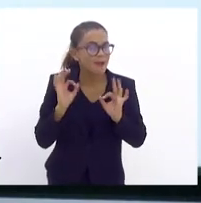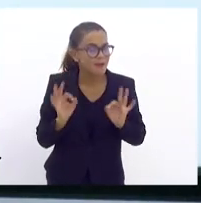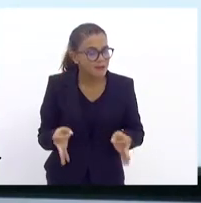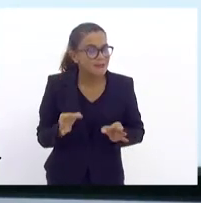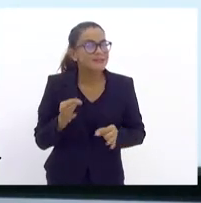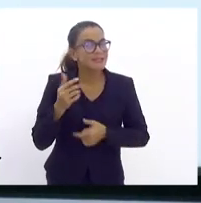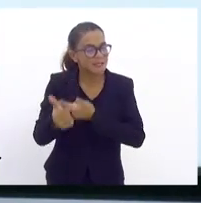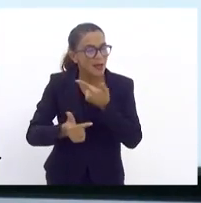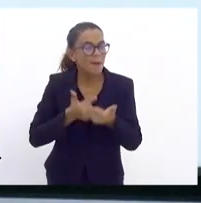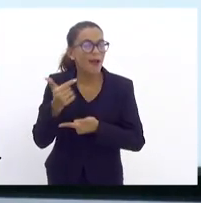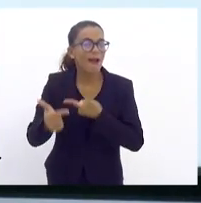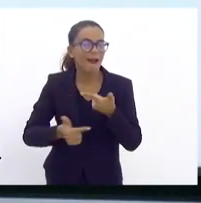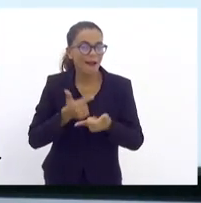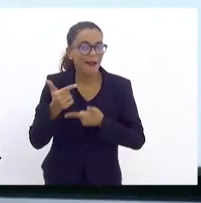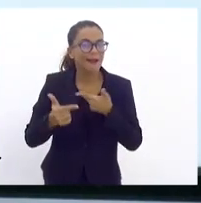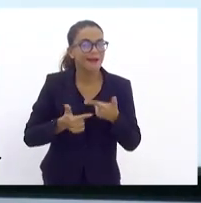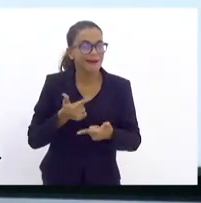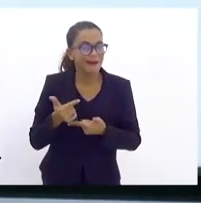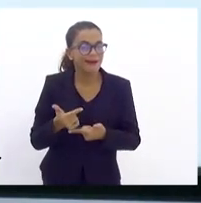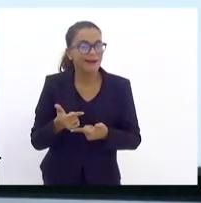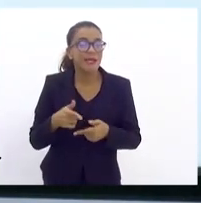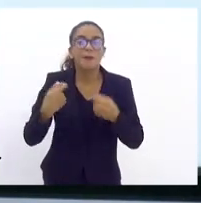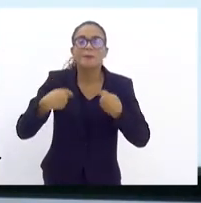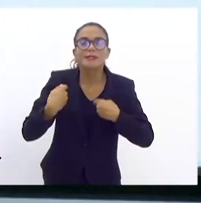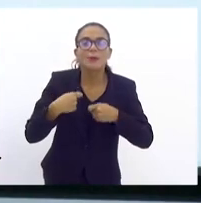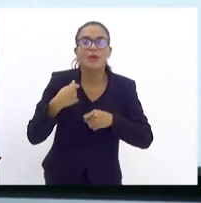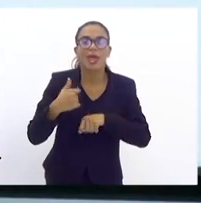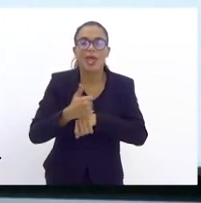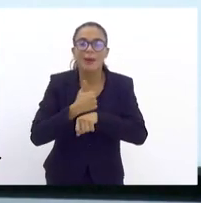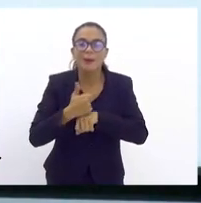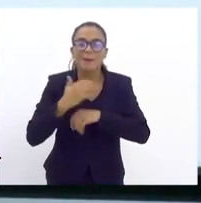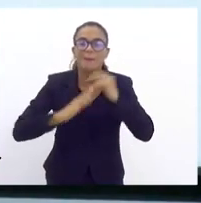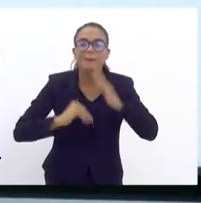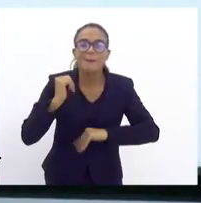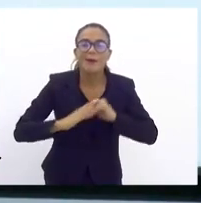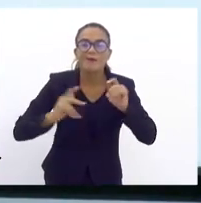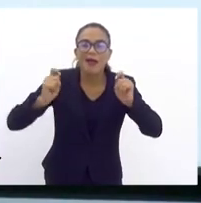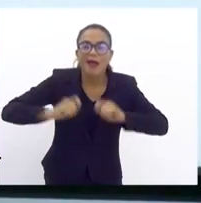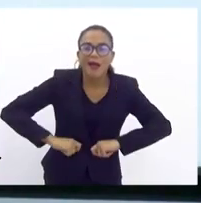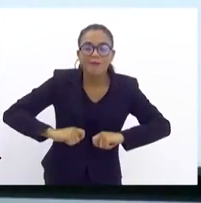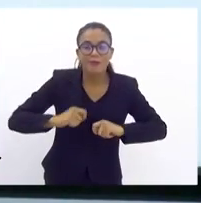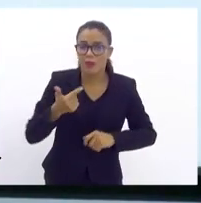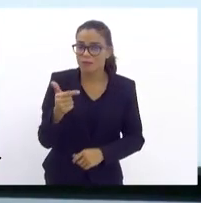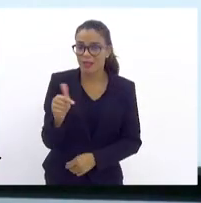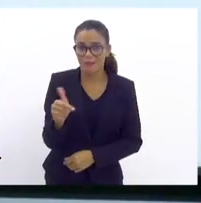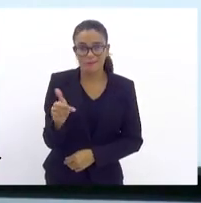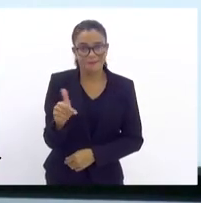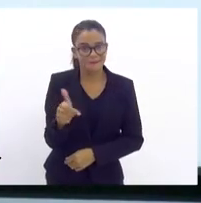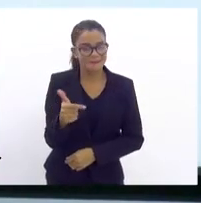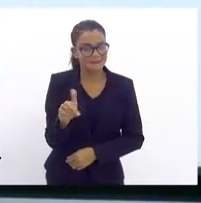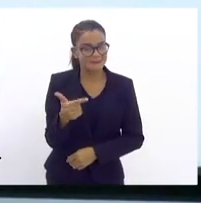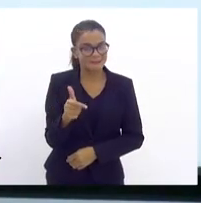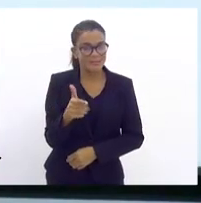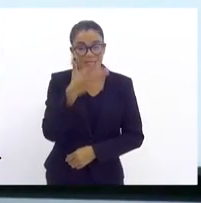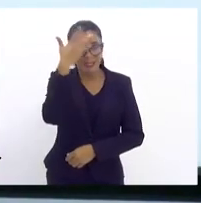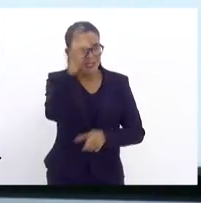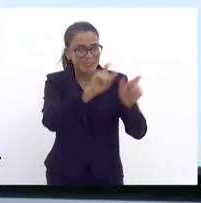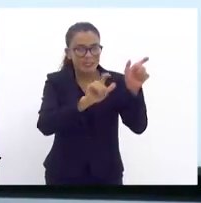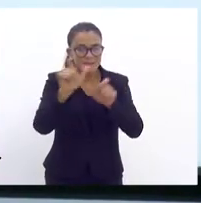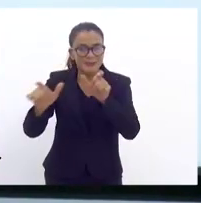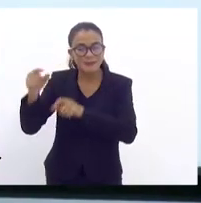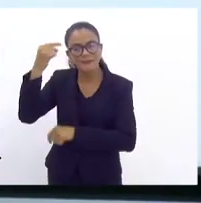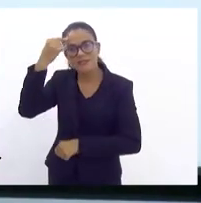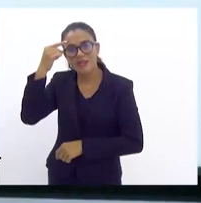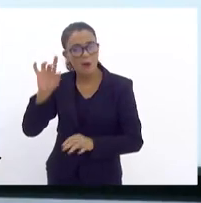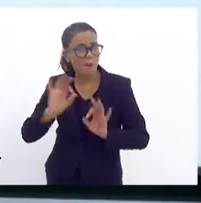dá trabalho e nós precisamos de profissionais aptos para isso e não temos e as pessoas acham que ali